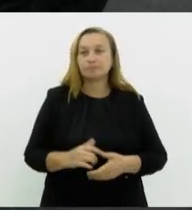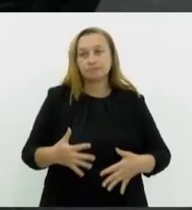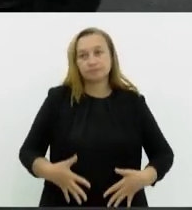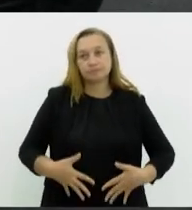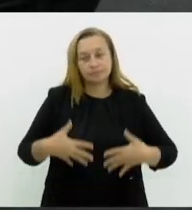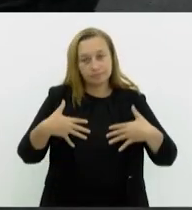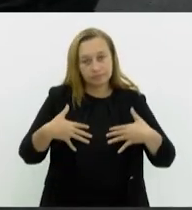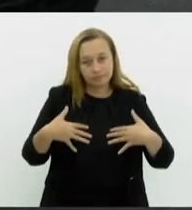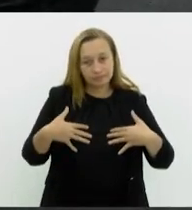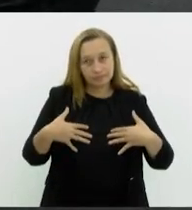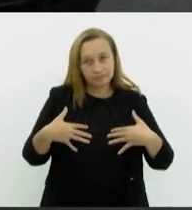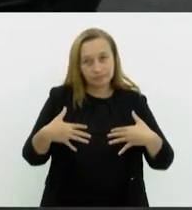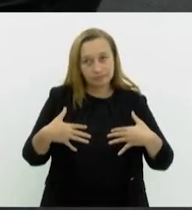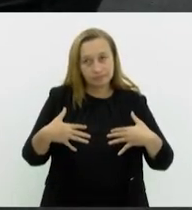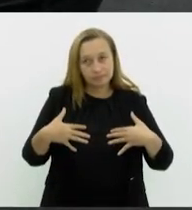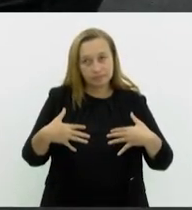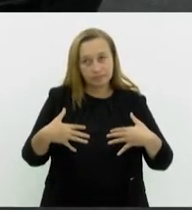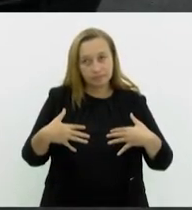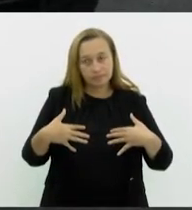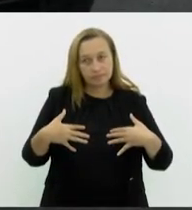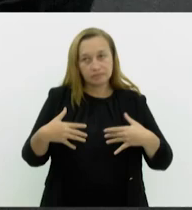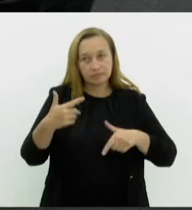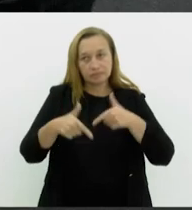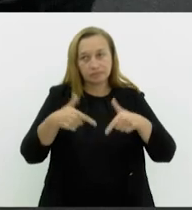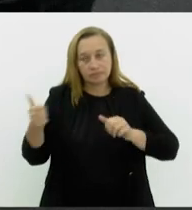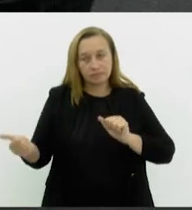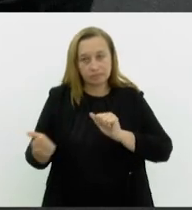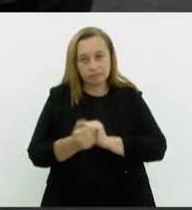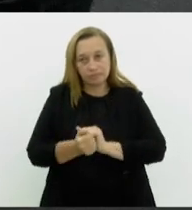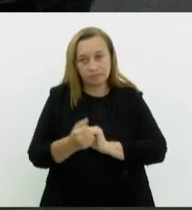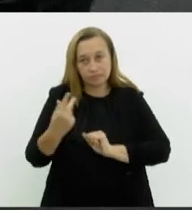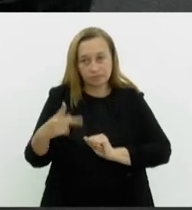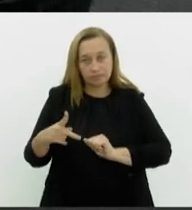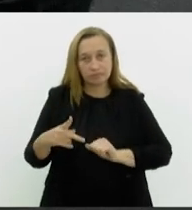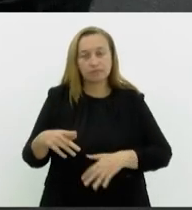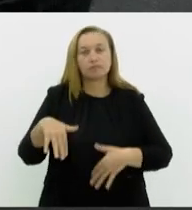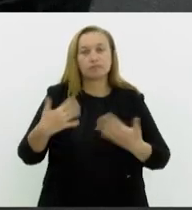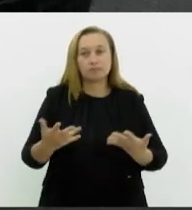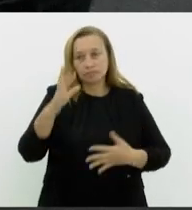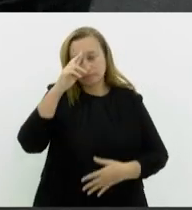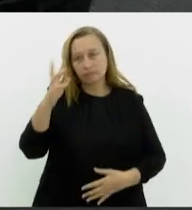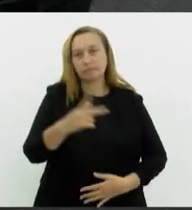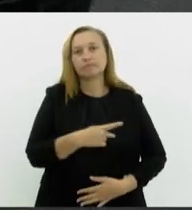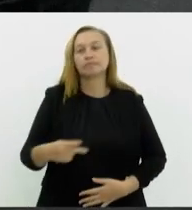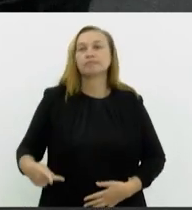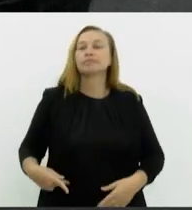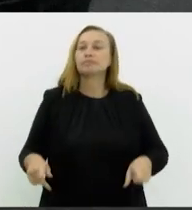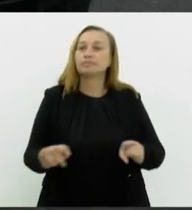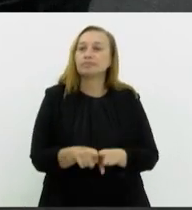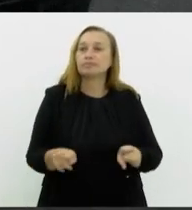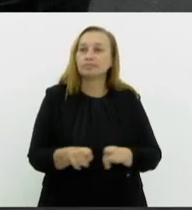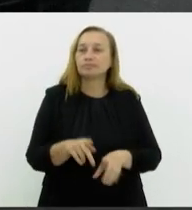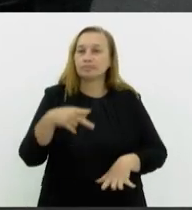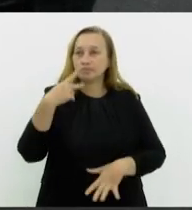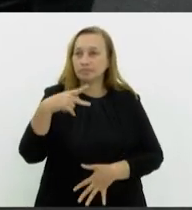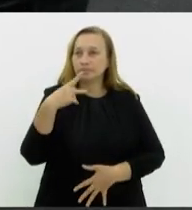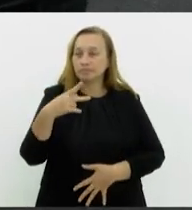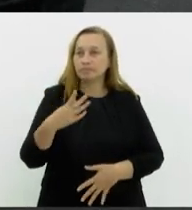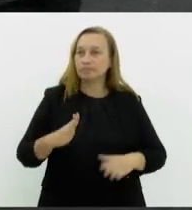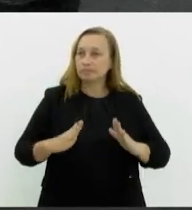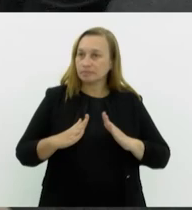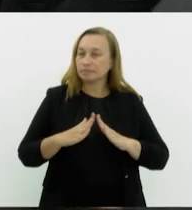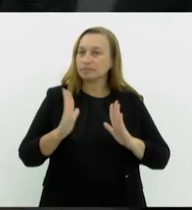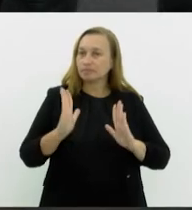de conviver com ele. Dito isso, senhor presidente, também dizer que esta casa